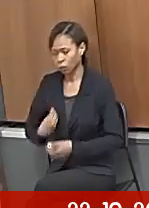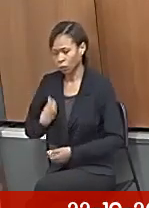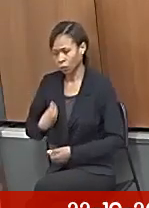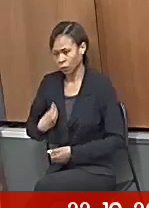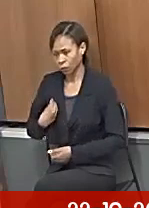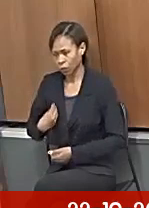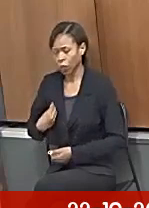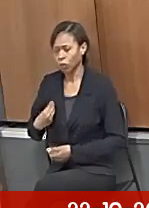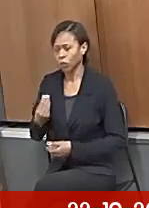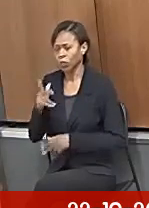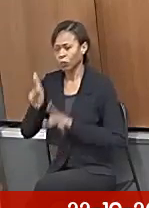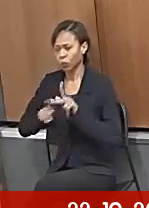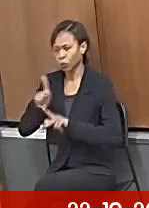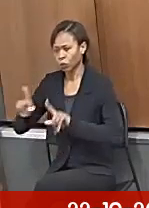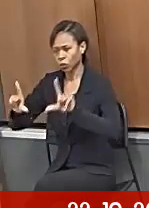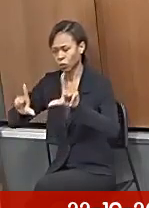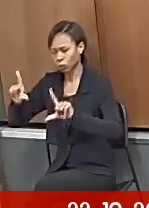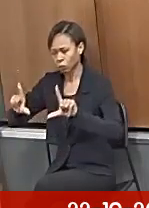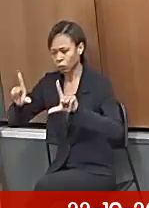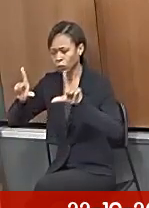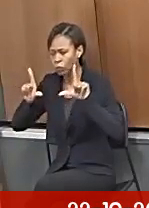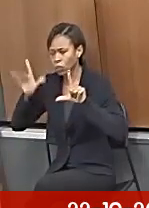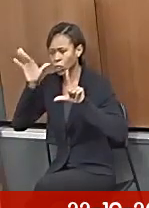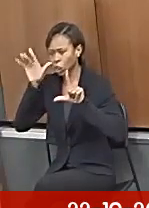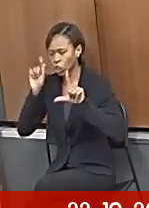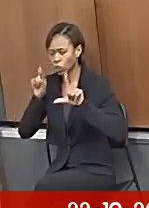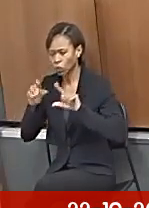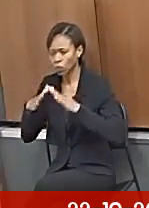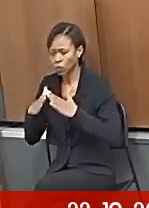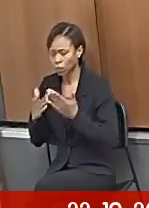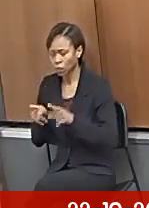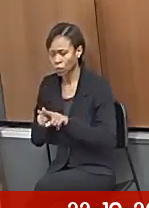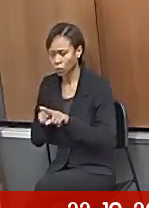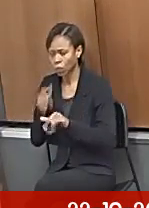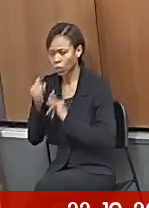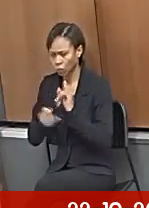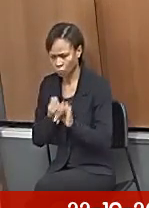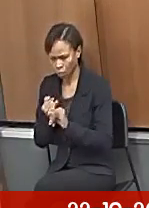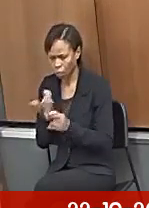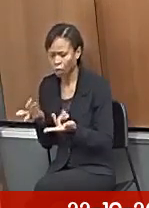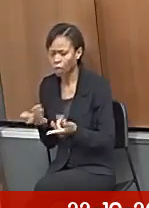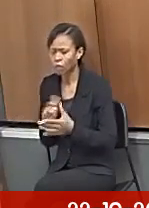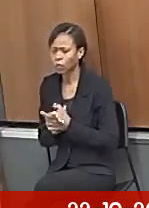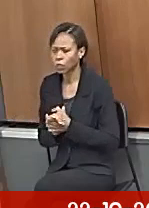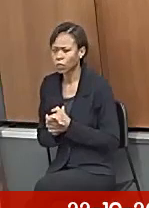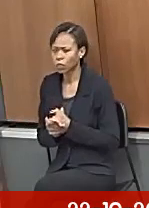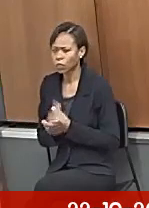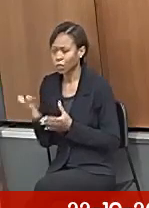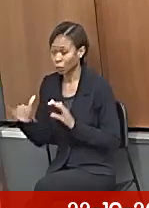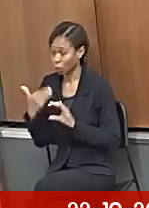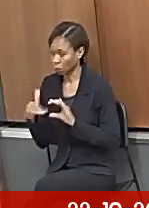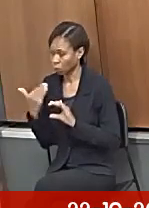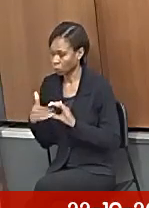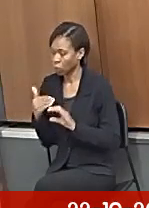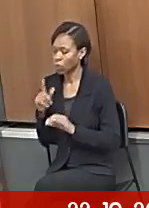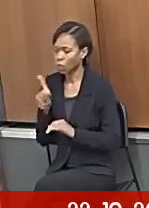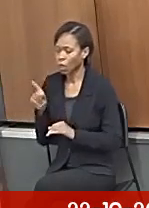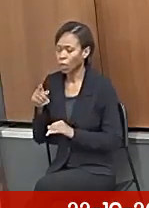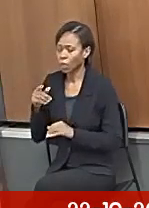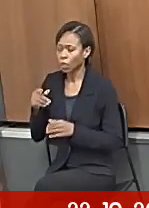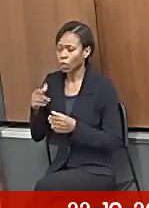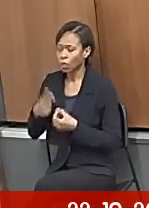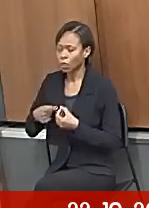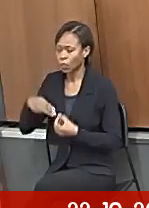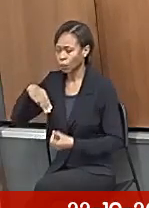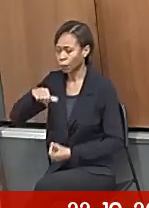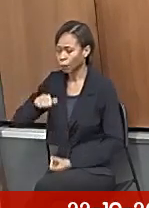nossos internautas que estão assistindo, os telespectadores. Tiveram aqui várias manifestações, vou ler uma de Mãe Uaçu, da Cíntia.